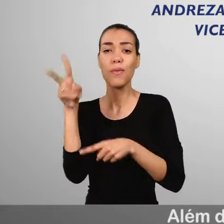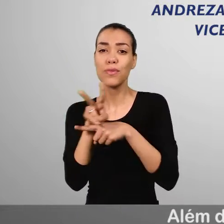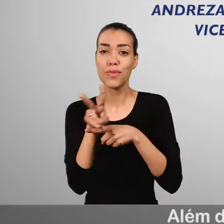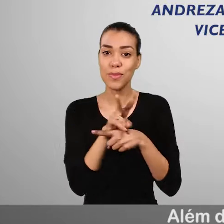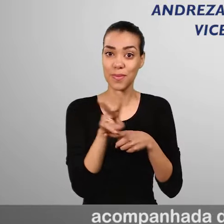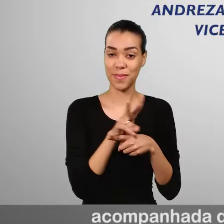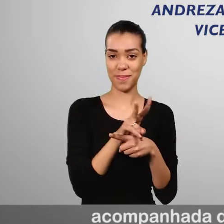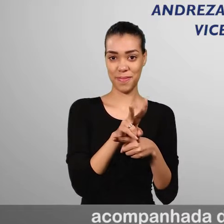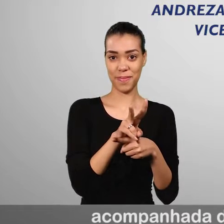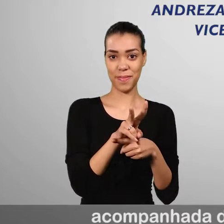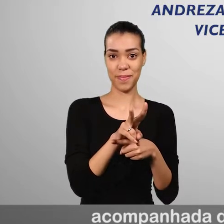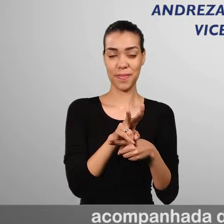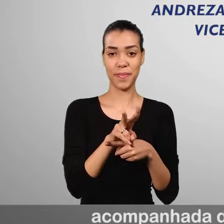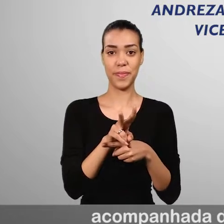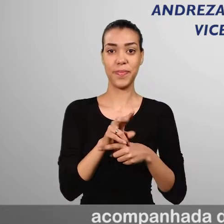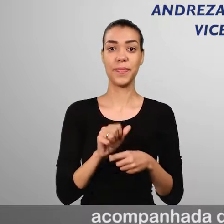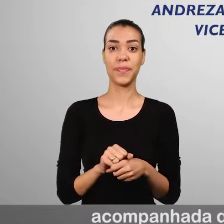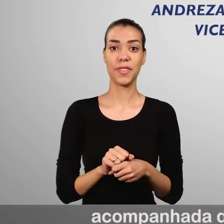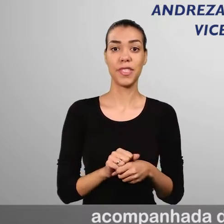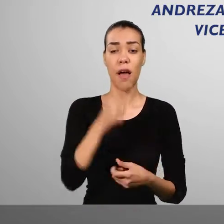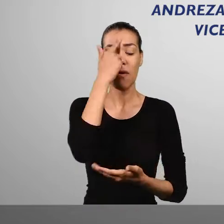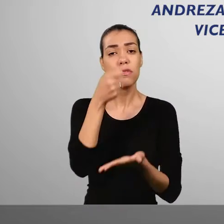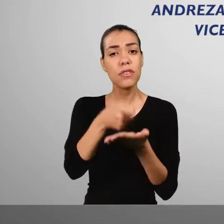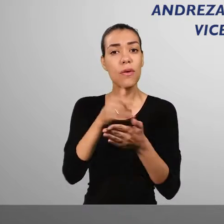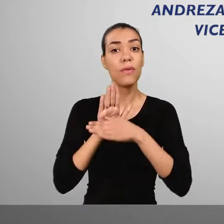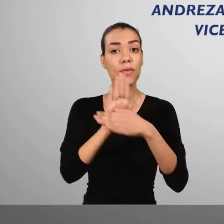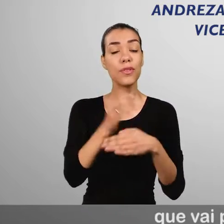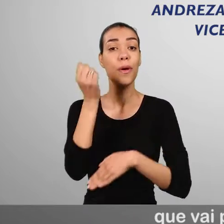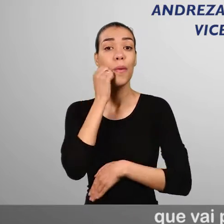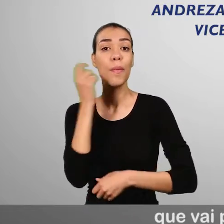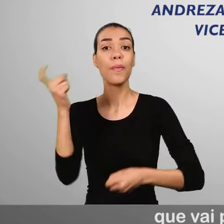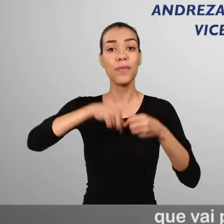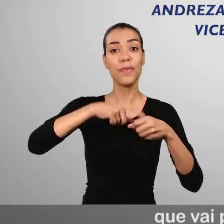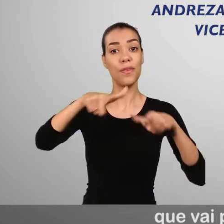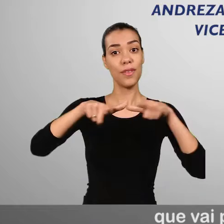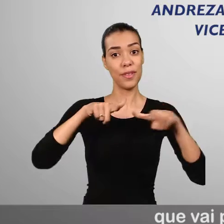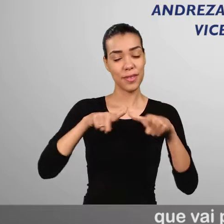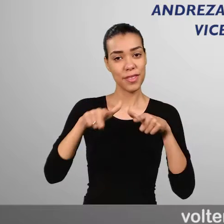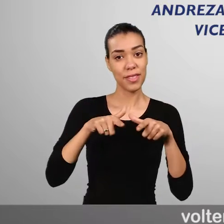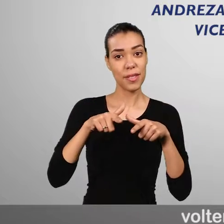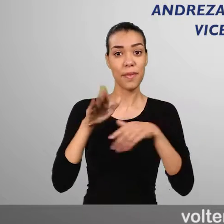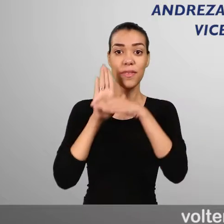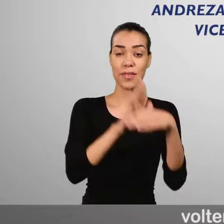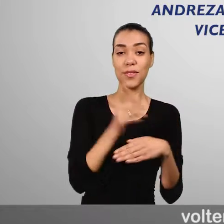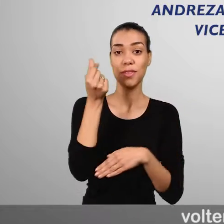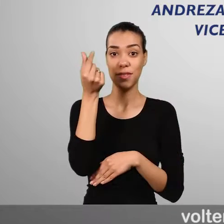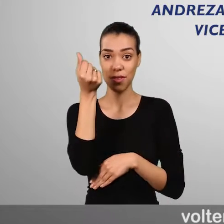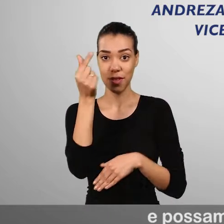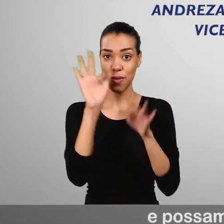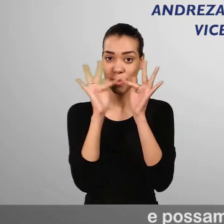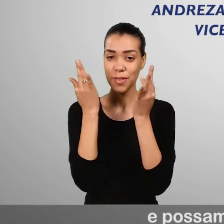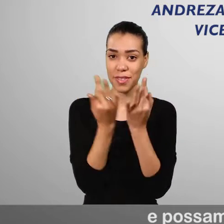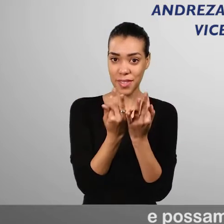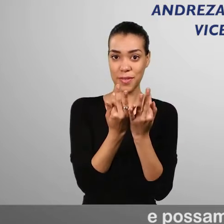infraestrutura pedagógica acompanhada de perto pela Secretaria de Educação. Uma decisão que vai permitir com que muitas mães voltem ao mercado de trabalho